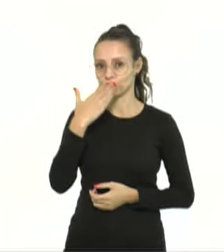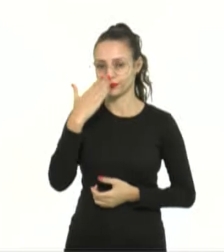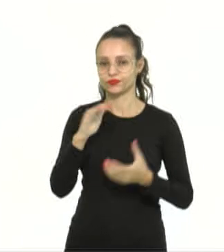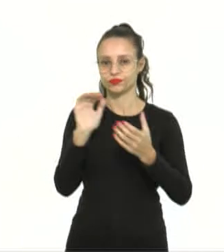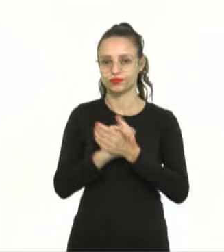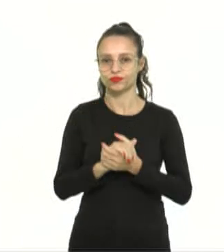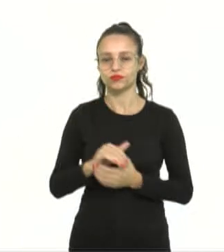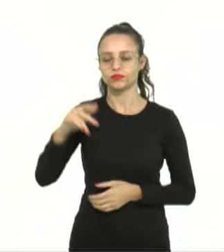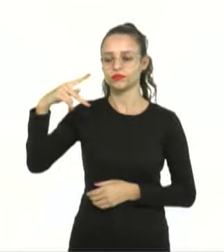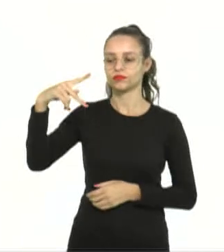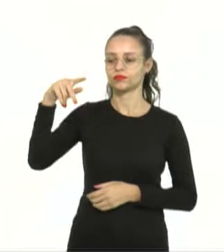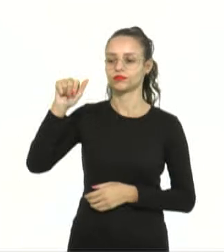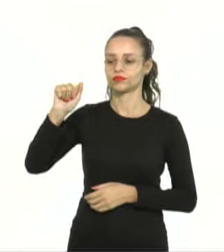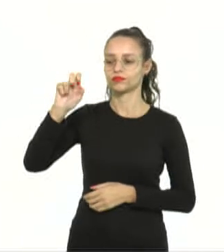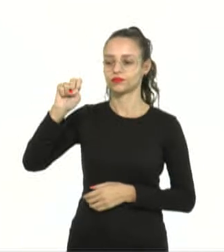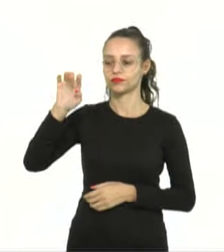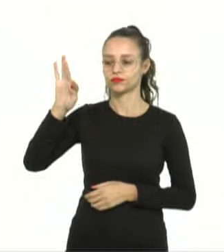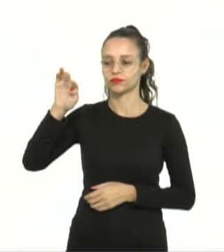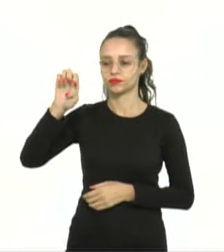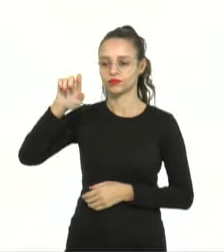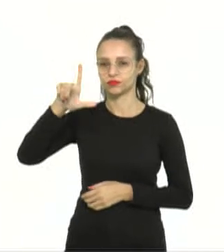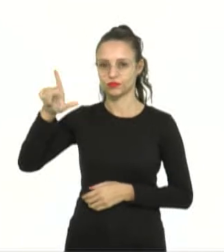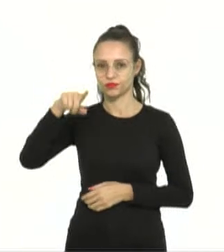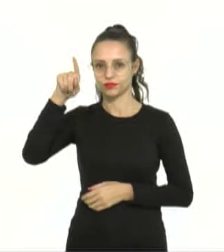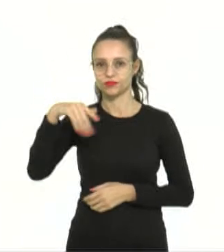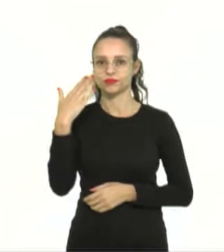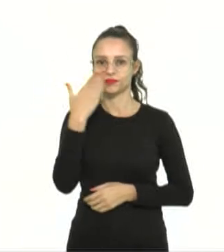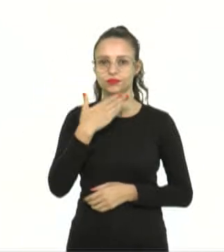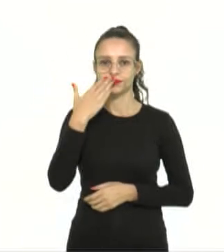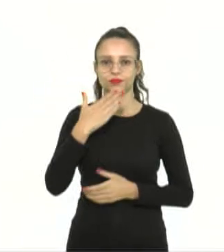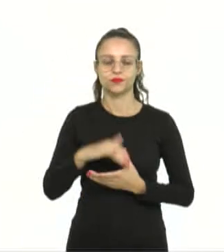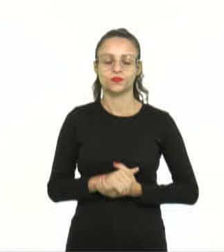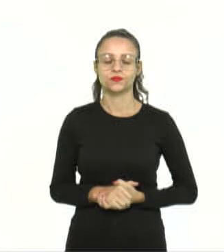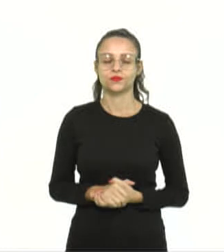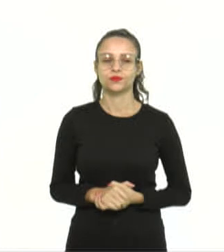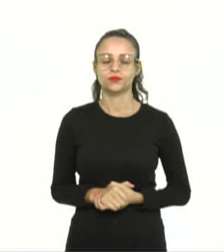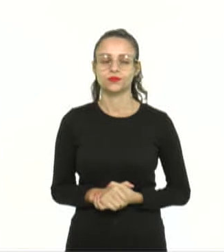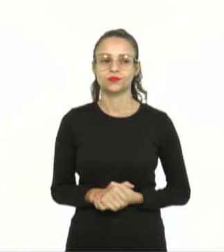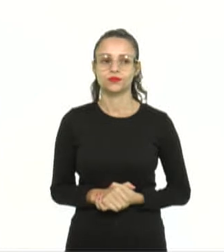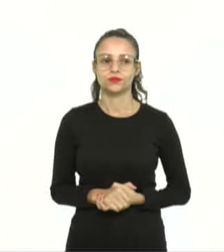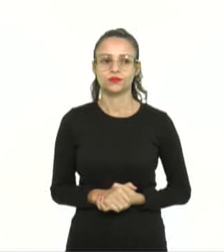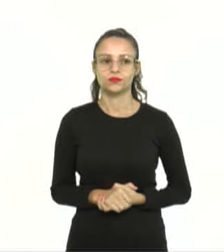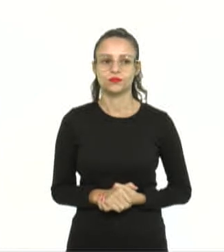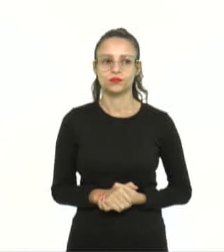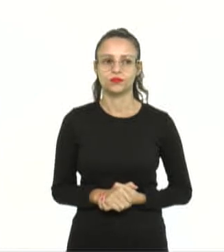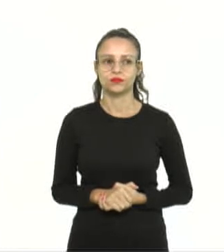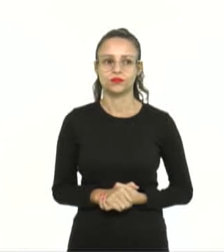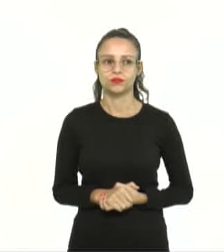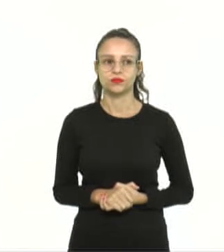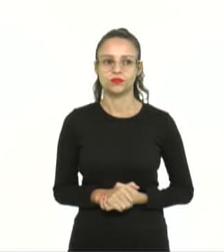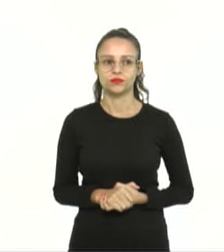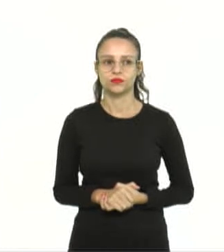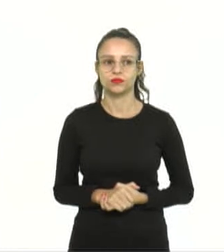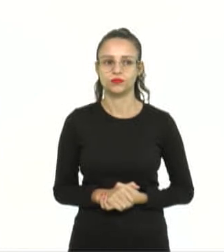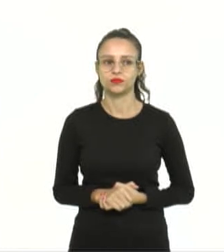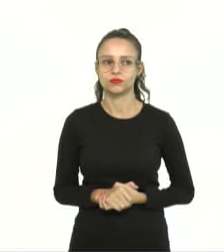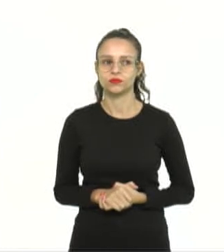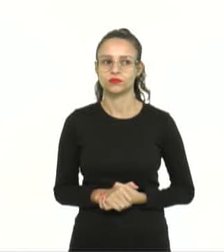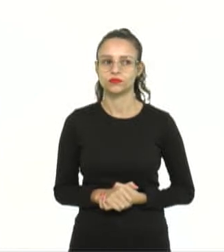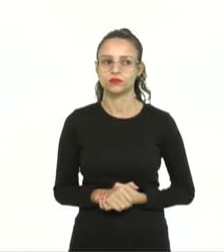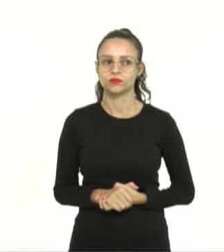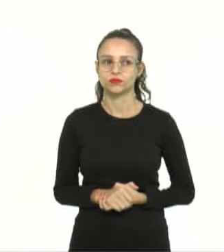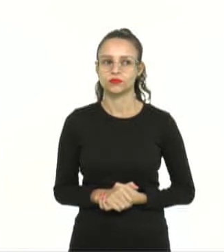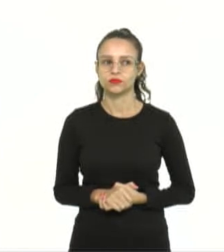heterossemântica, né? Pastel é o bolo de las bodas. Tiene origen em Roma antiga e simboliza